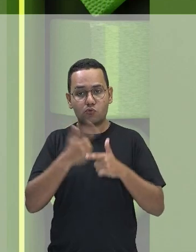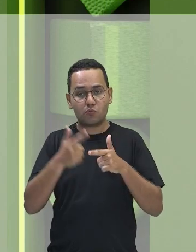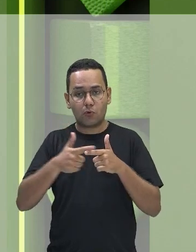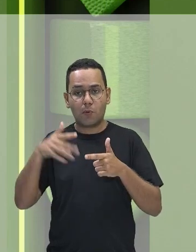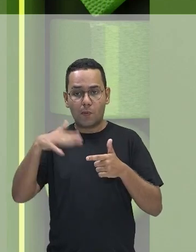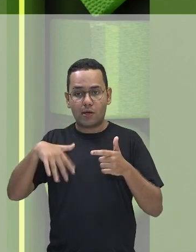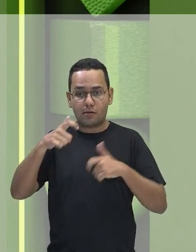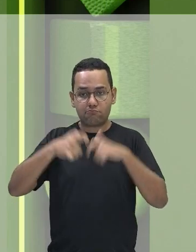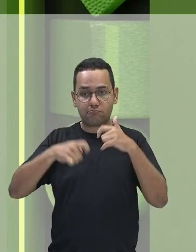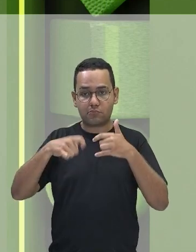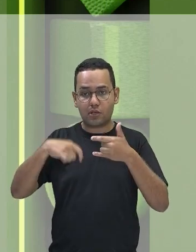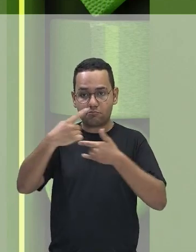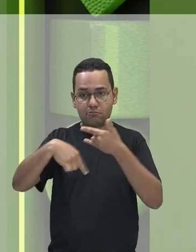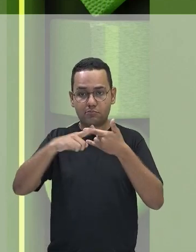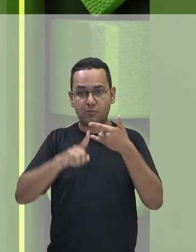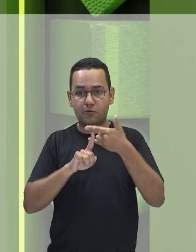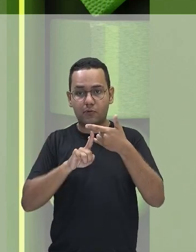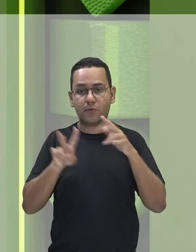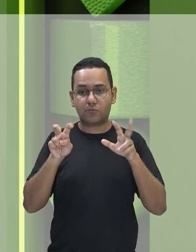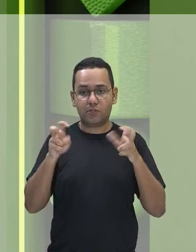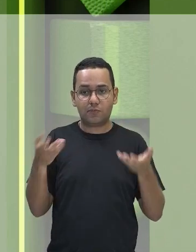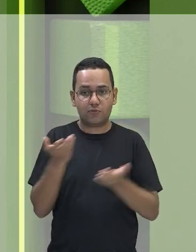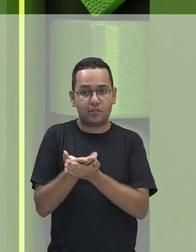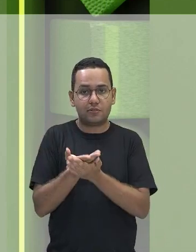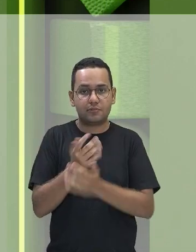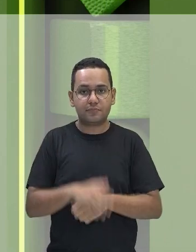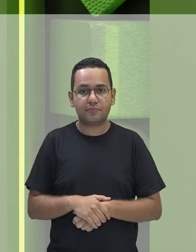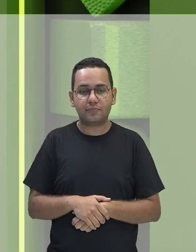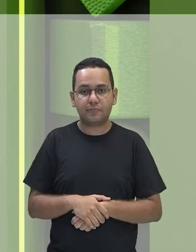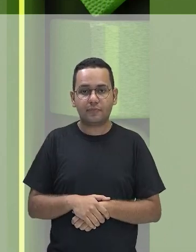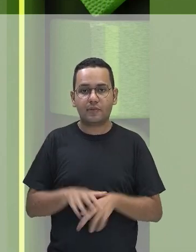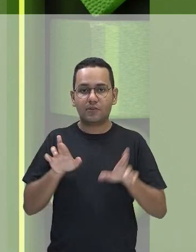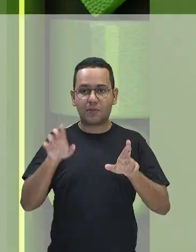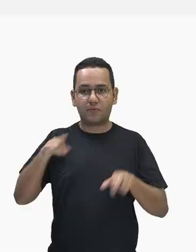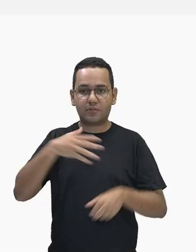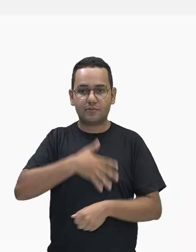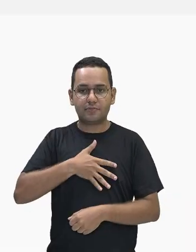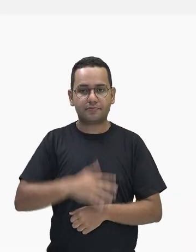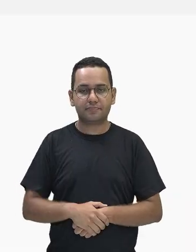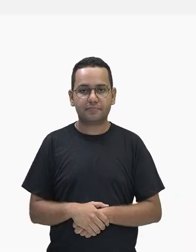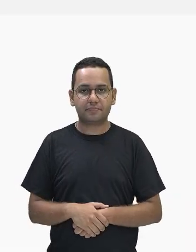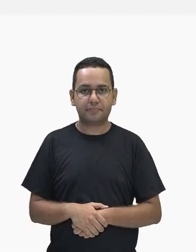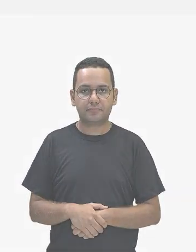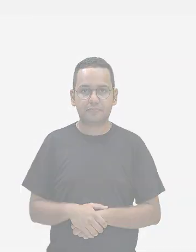sistema reprodutor feminino, tema da nossa aula de hoje. Espero que vocês tenham gostado.